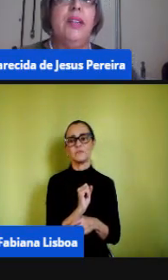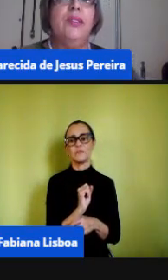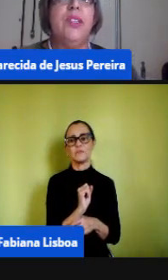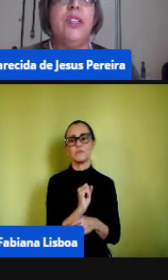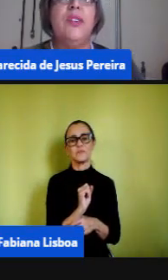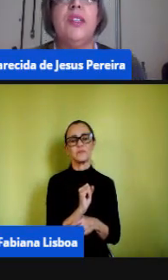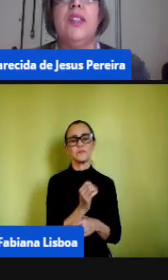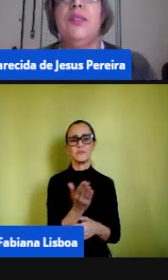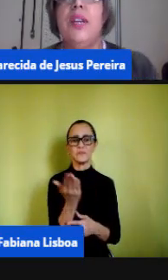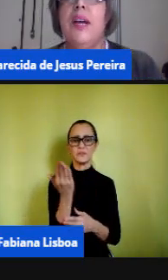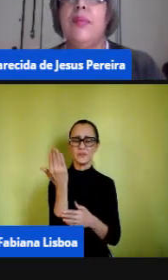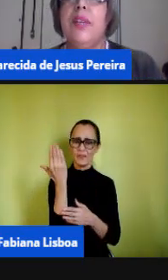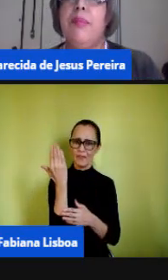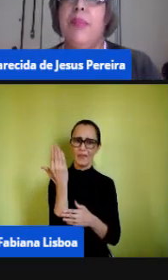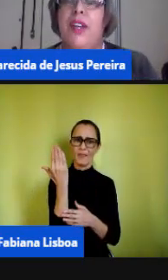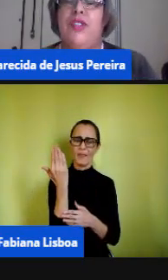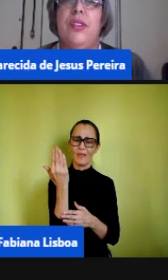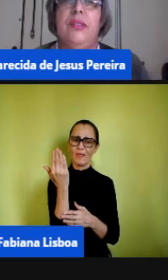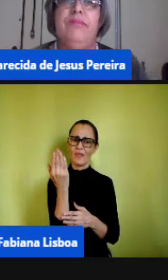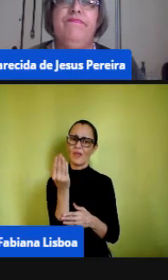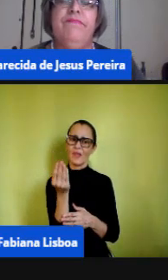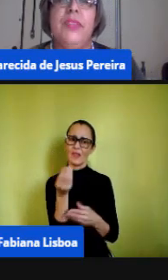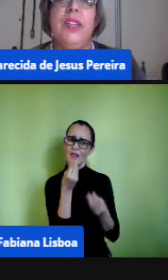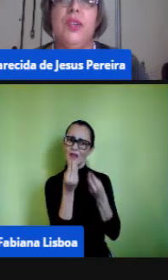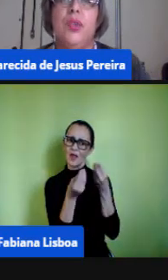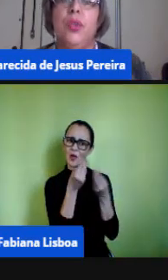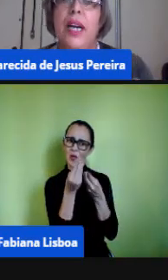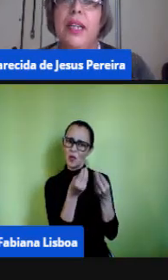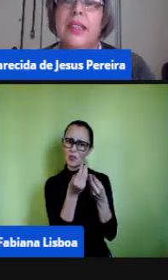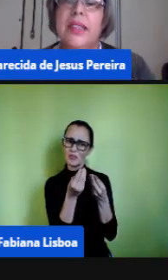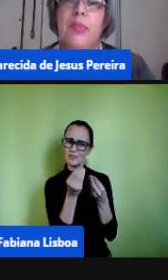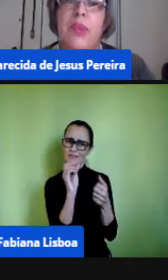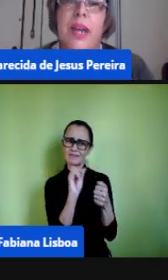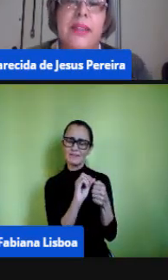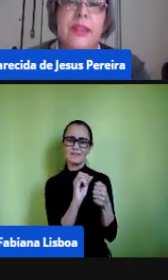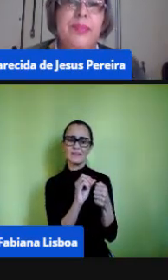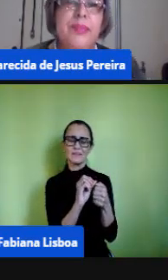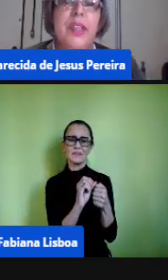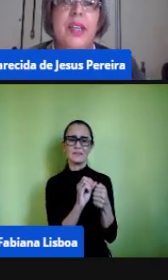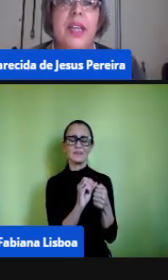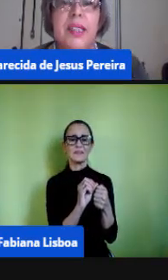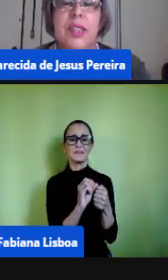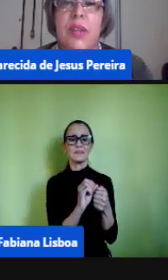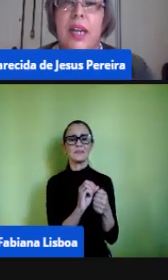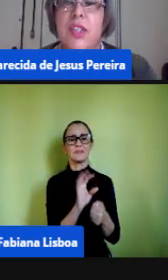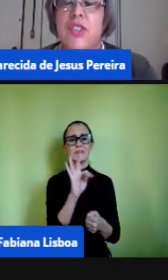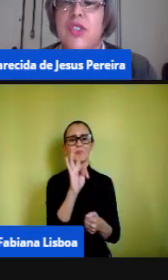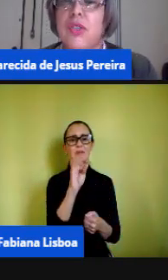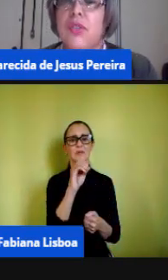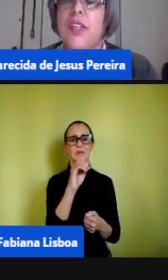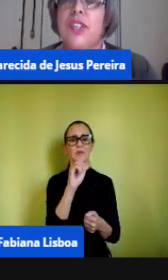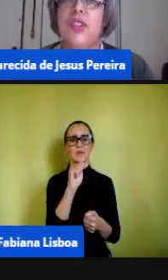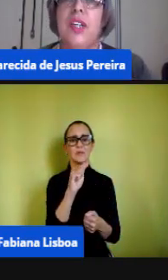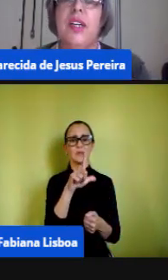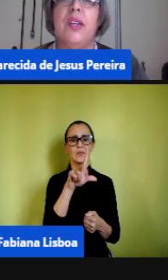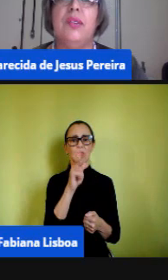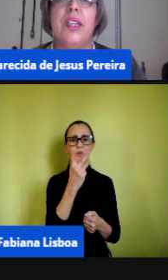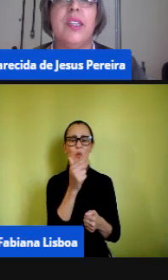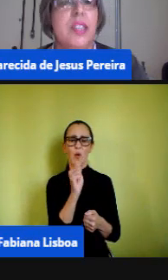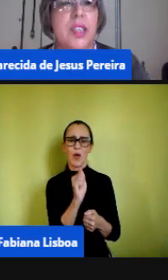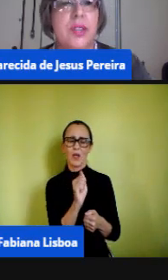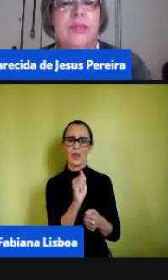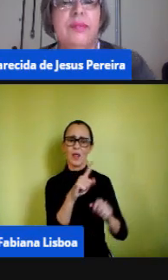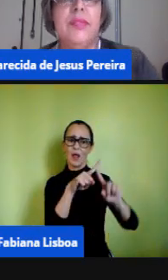Então tá, você está usando na prática, toalha da tabuada. Essa toalha, gente, eu confeccionei ela